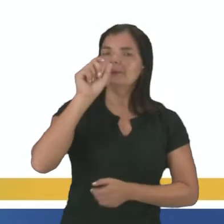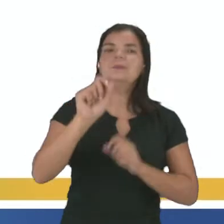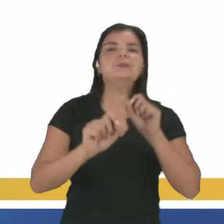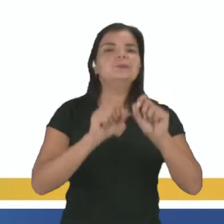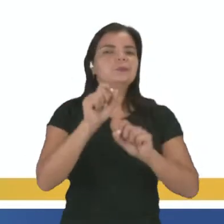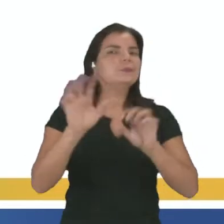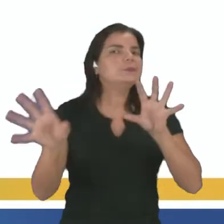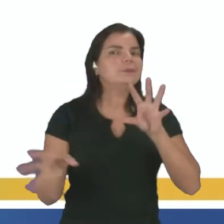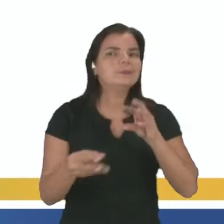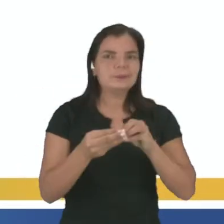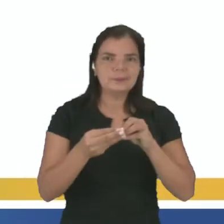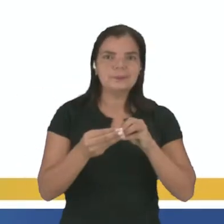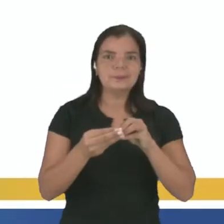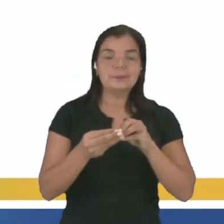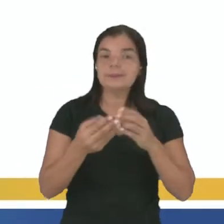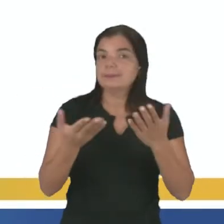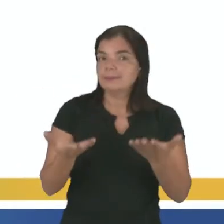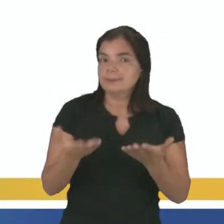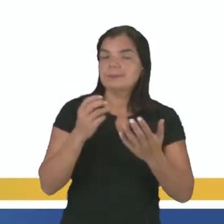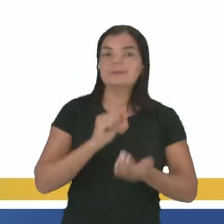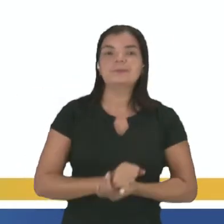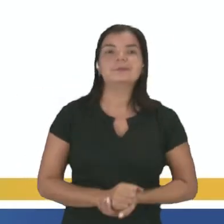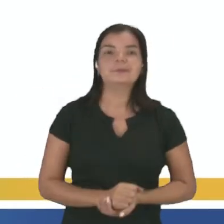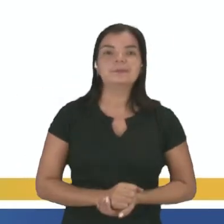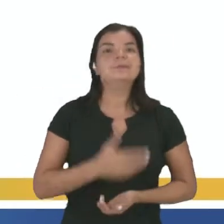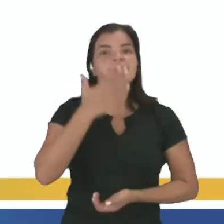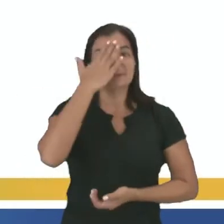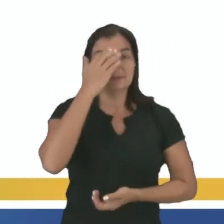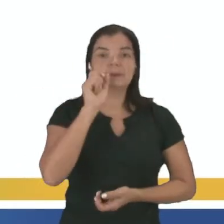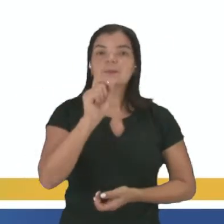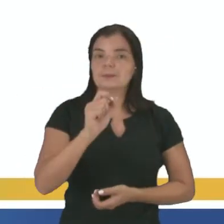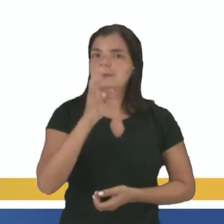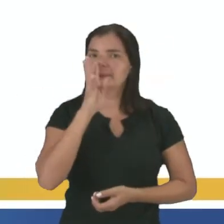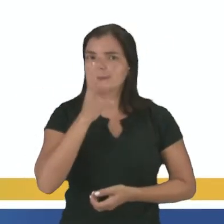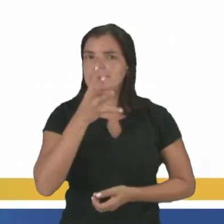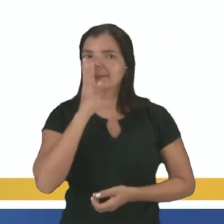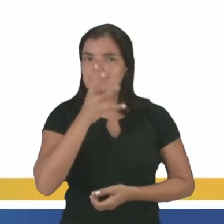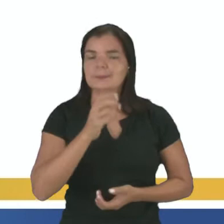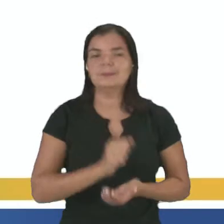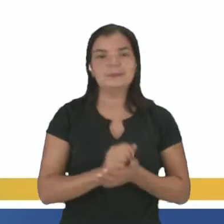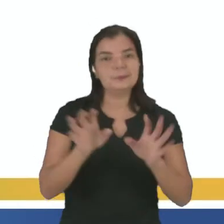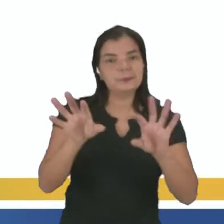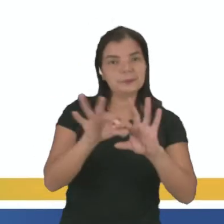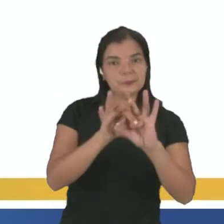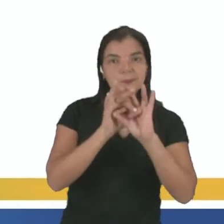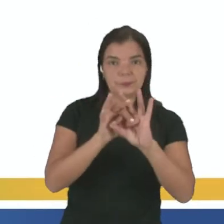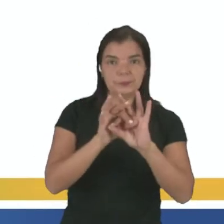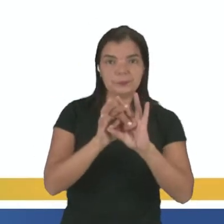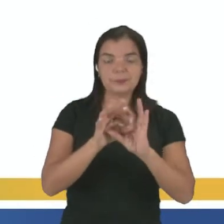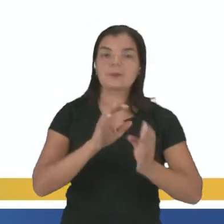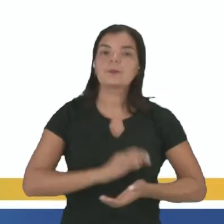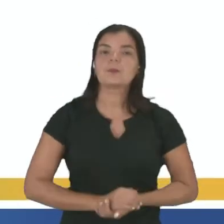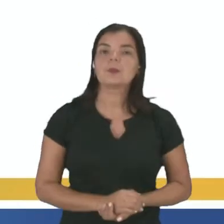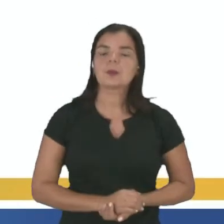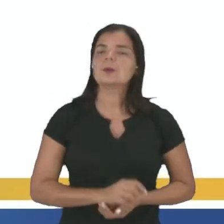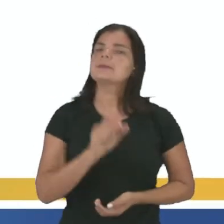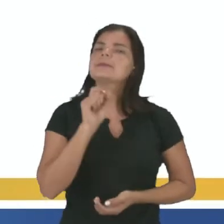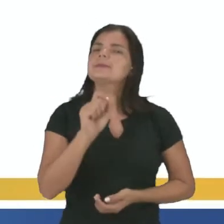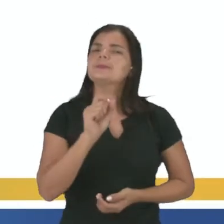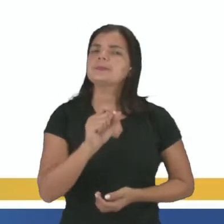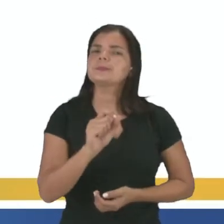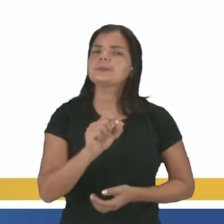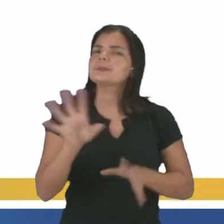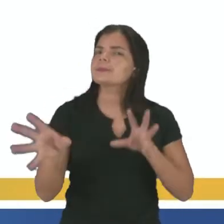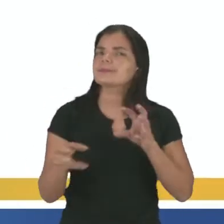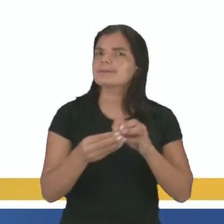é um resumo. E nesse caso, você sabe o que é crítica, então vamos unir os dois entendimentos. O que é um